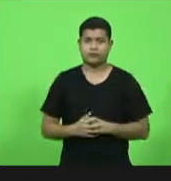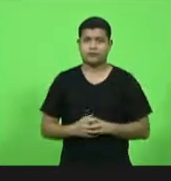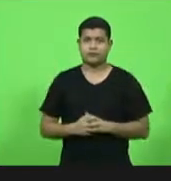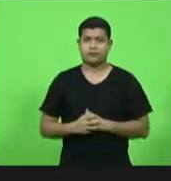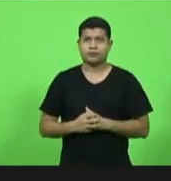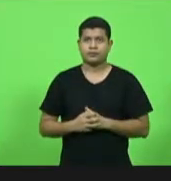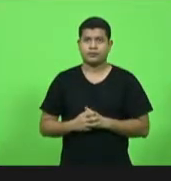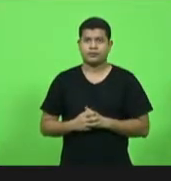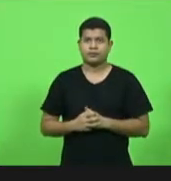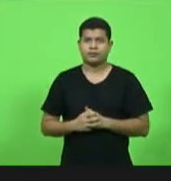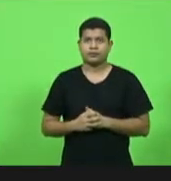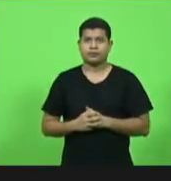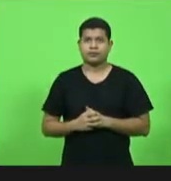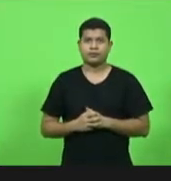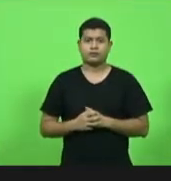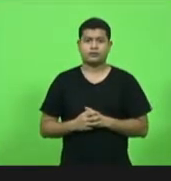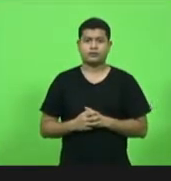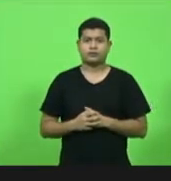Ok.